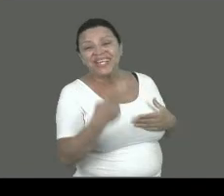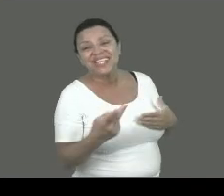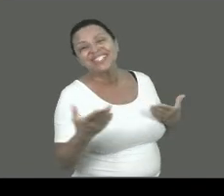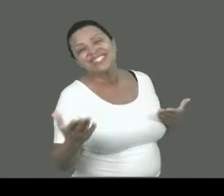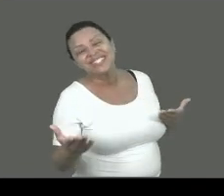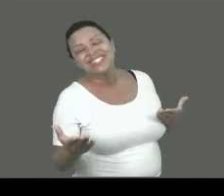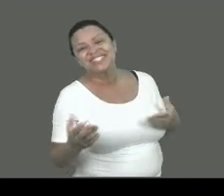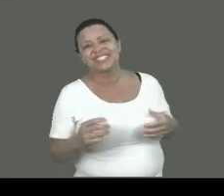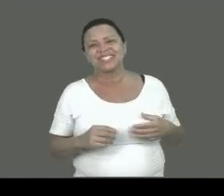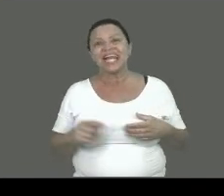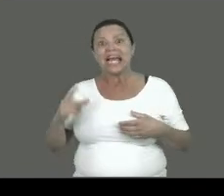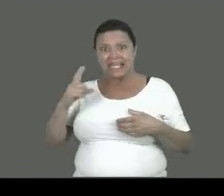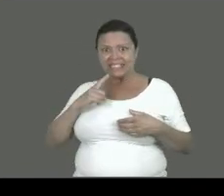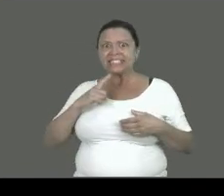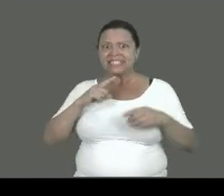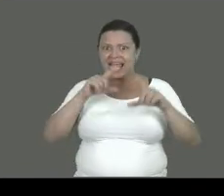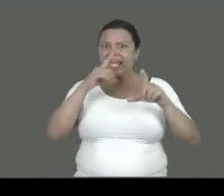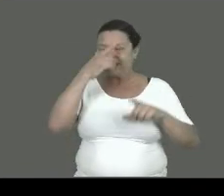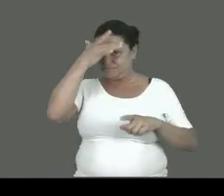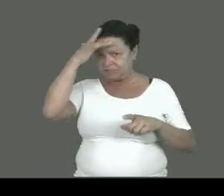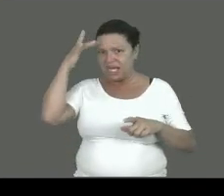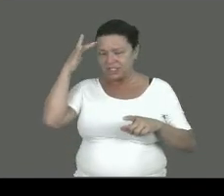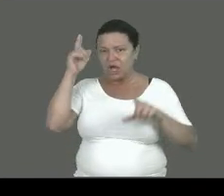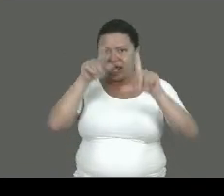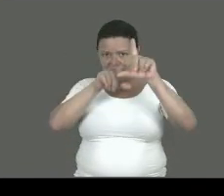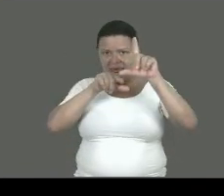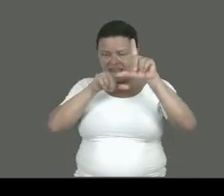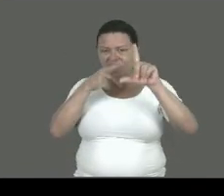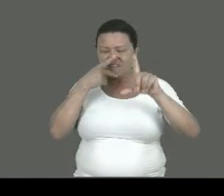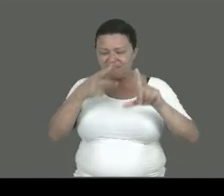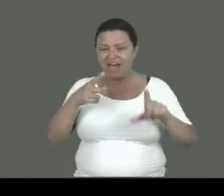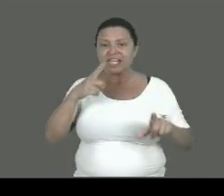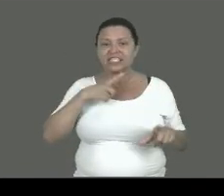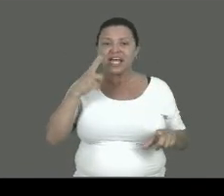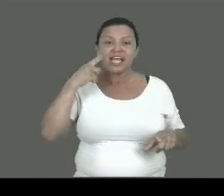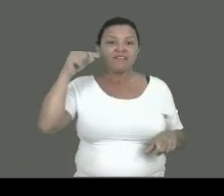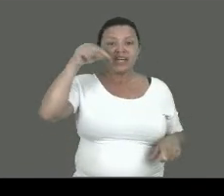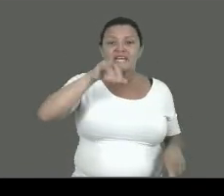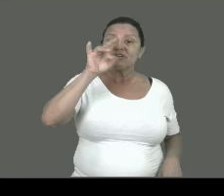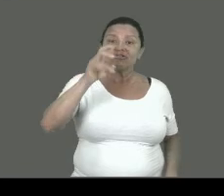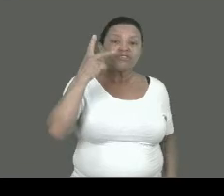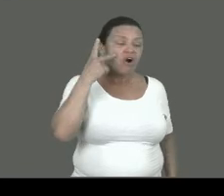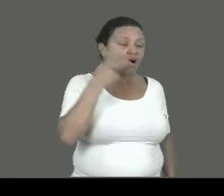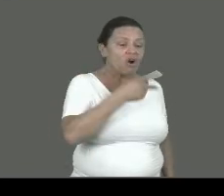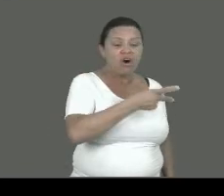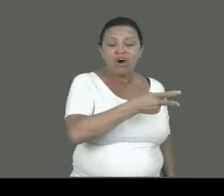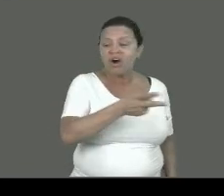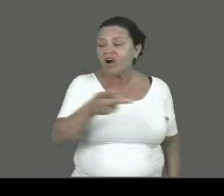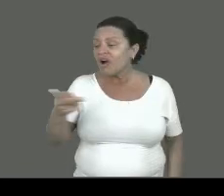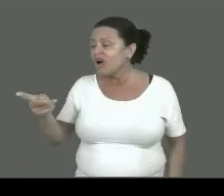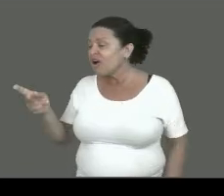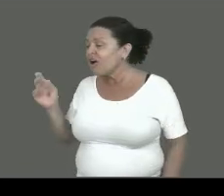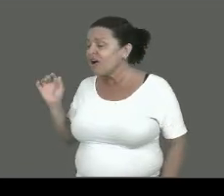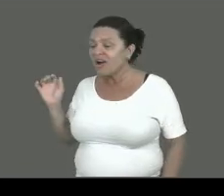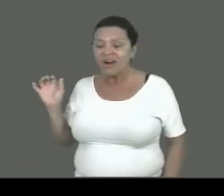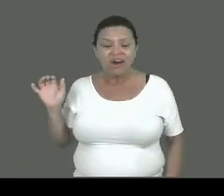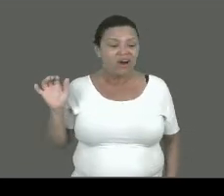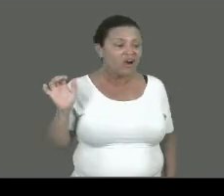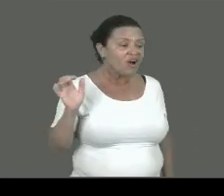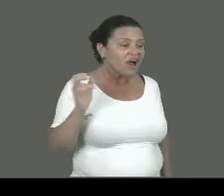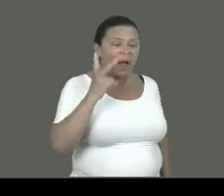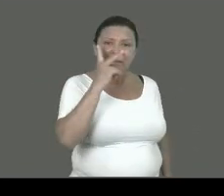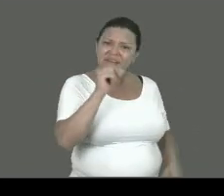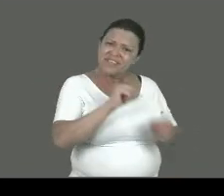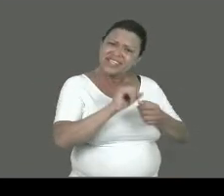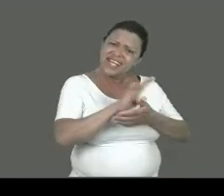como diz a letra, que veio só olhar. Tem gente que veio a passeio, né? Tem gente que parece que veio para cá para fazer nada,